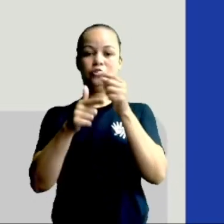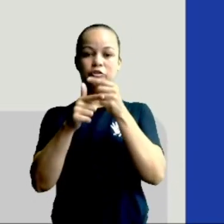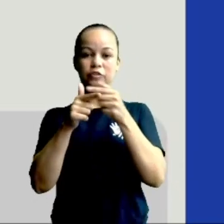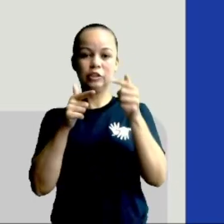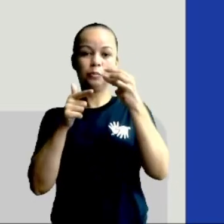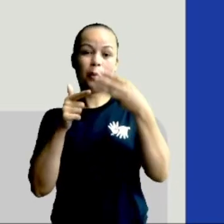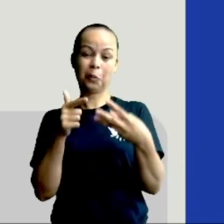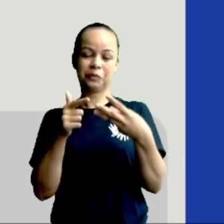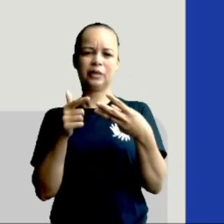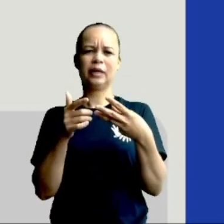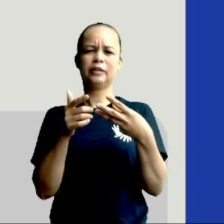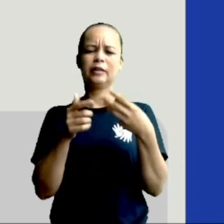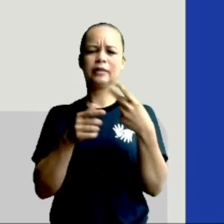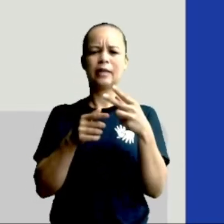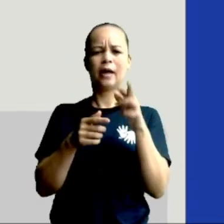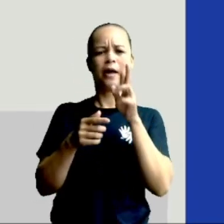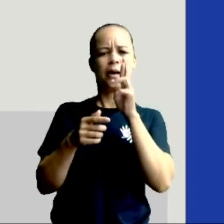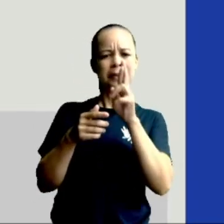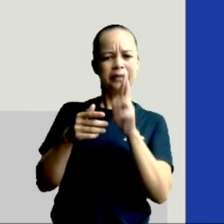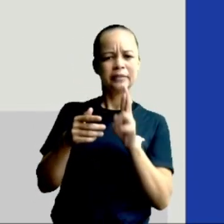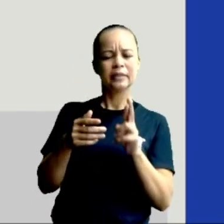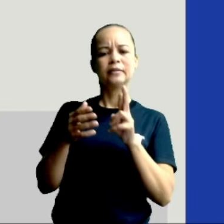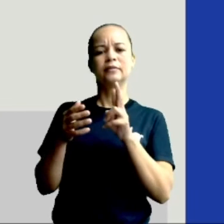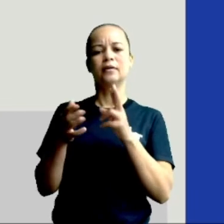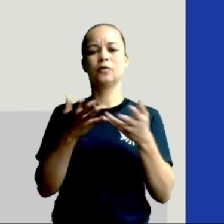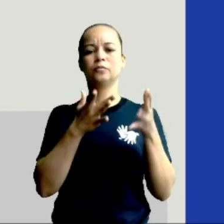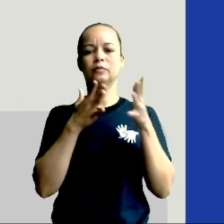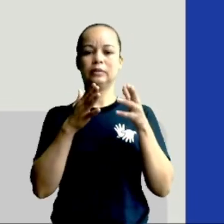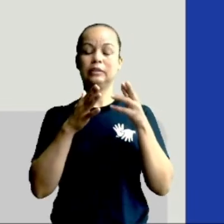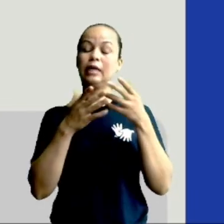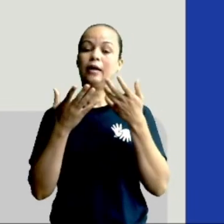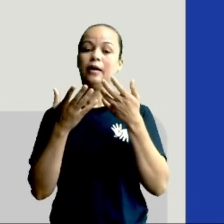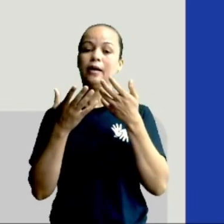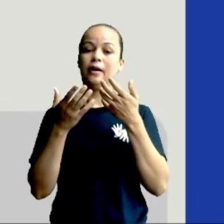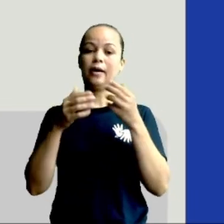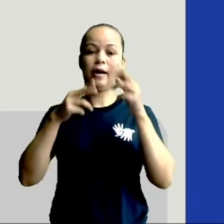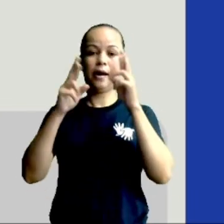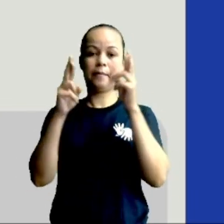na representação dessa divisão, eu posso fazer como? 12, né? Que eu tenho que